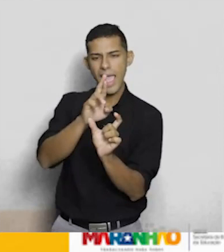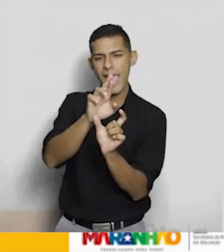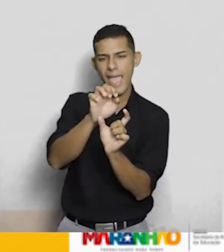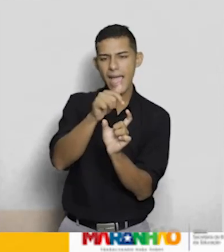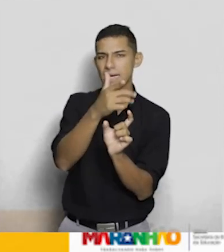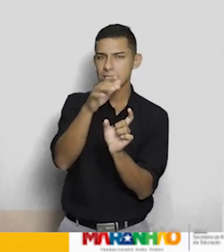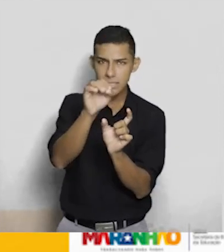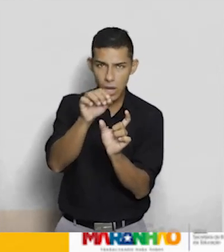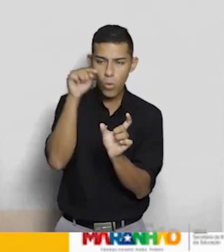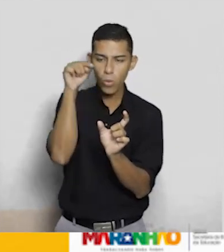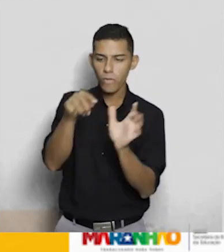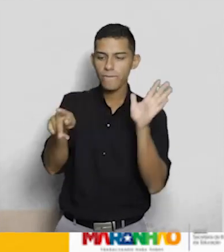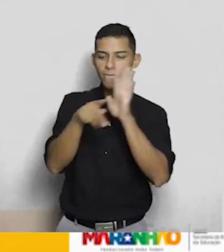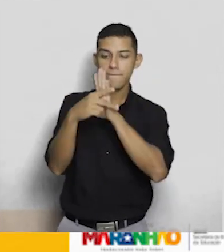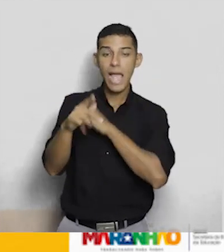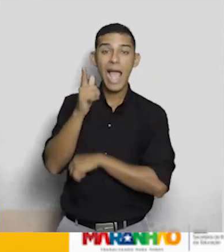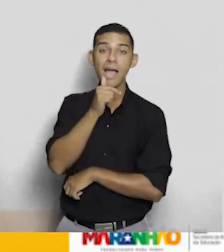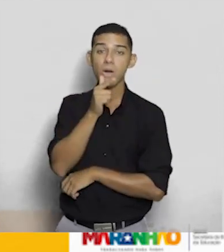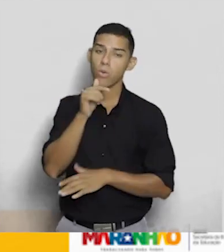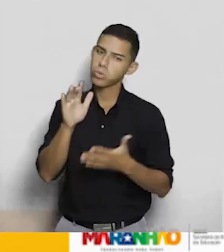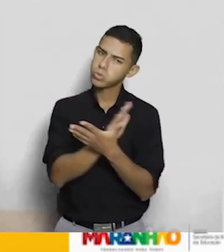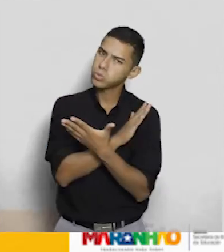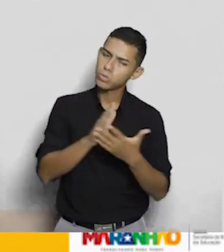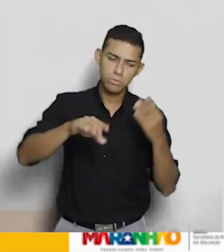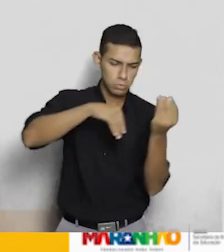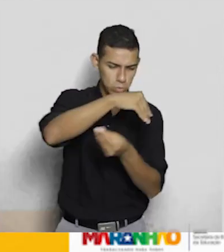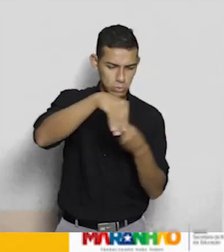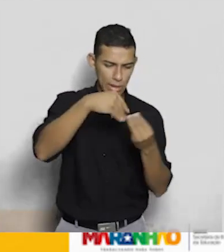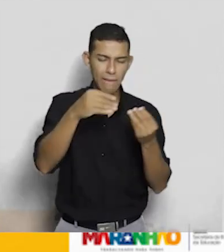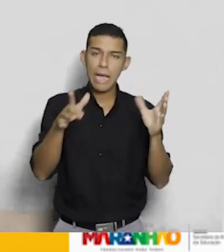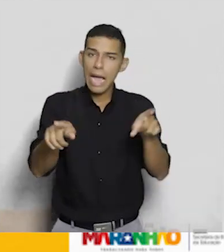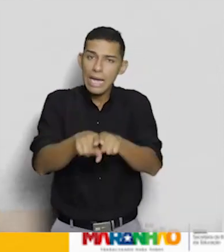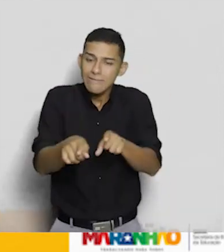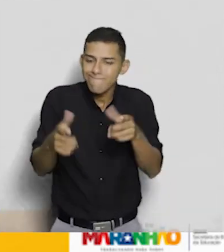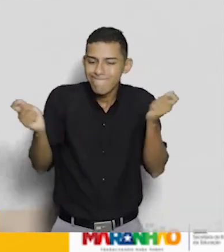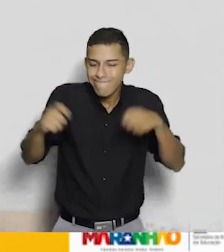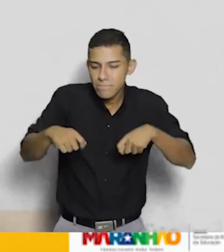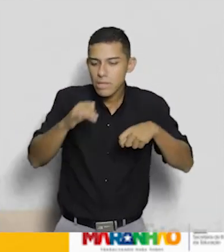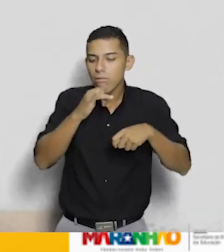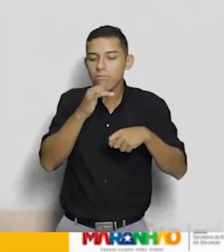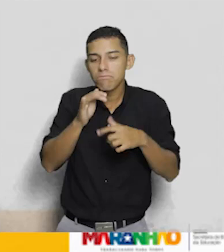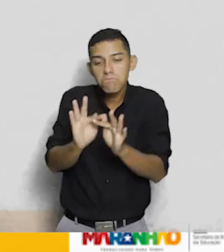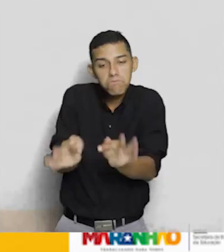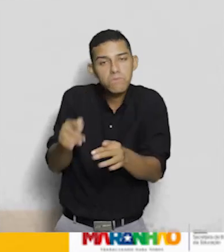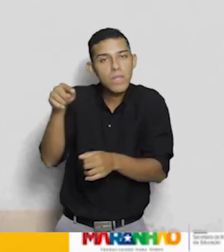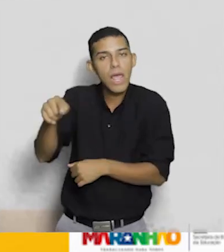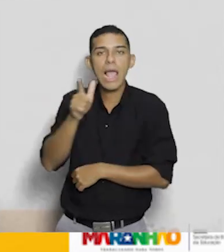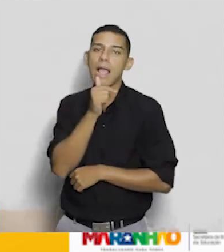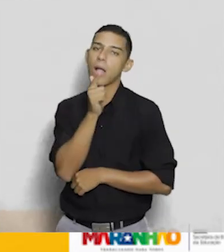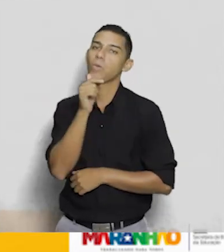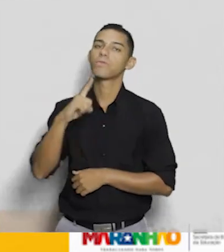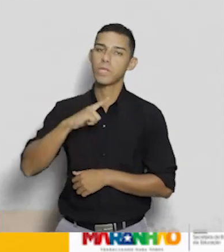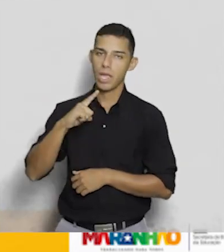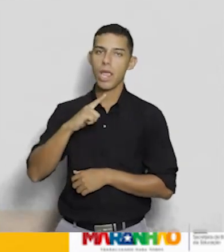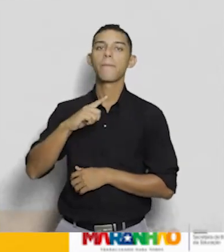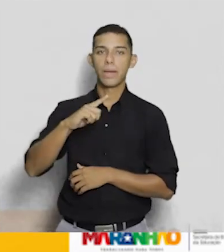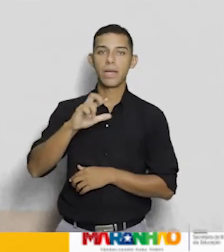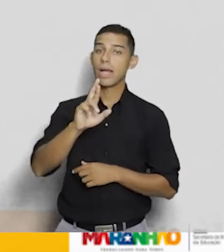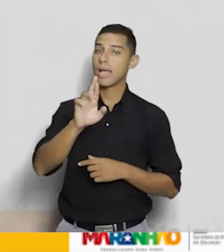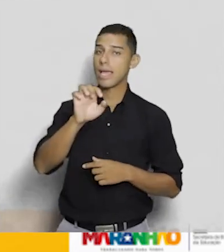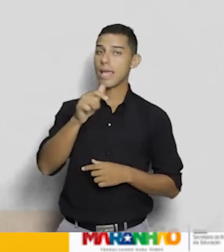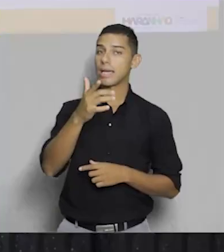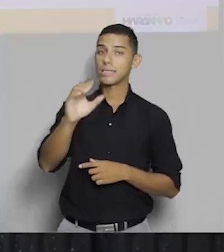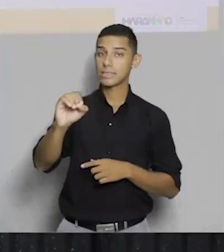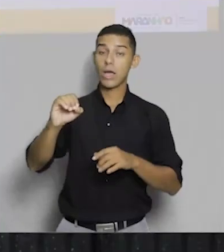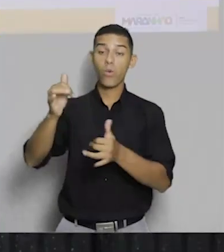Certas substâncias são sensíveis à água. Então, irá acontecer uma reação química. E se vou ter uma reação química,